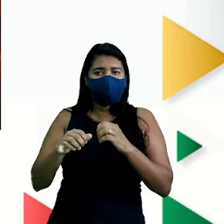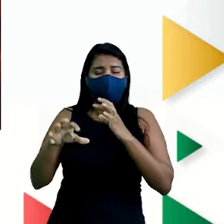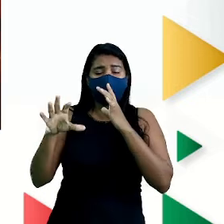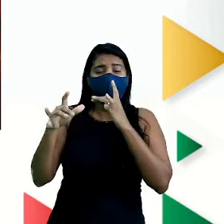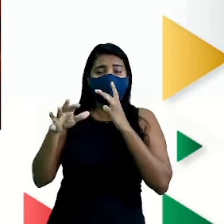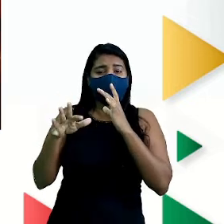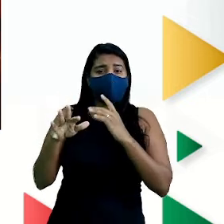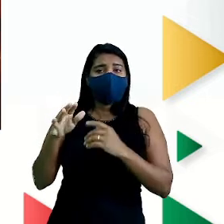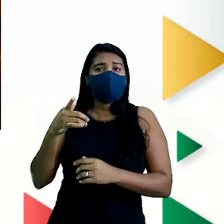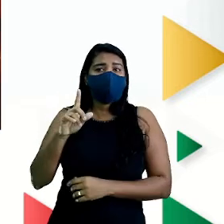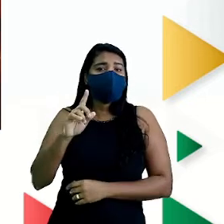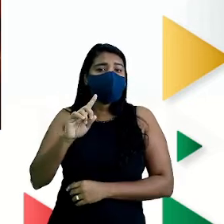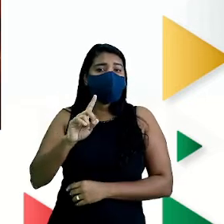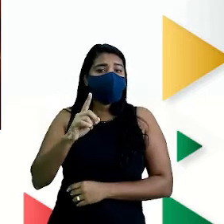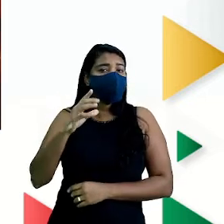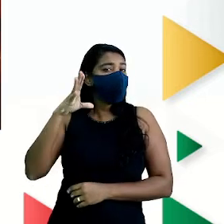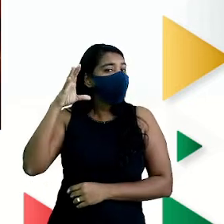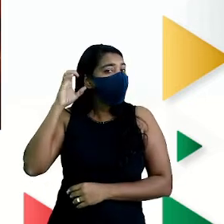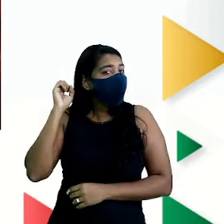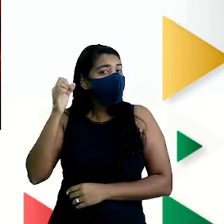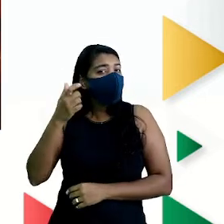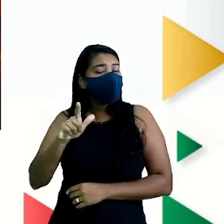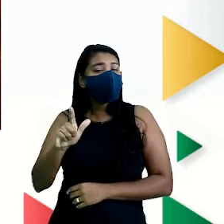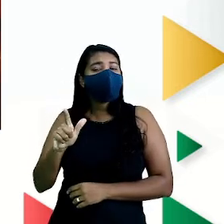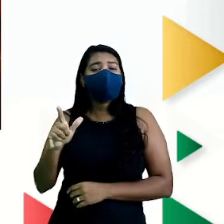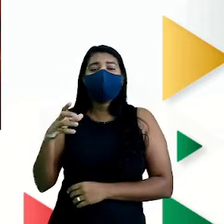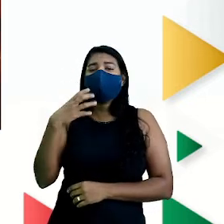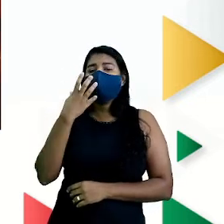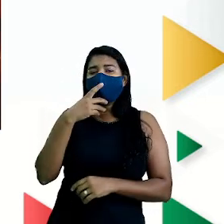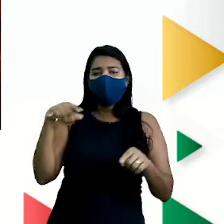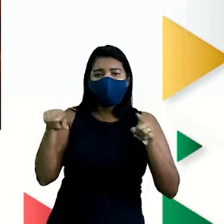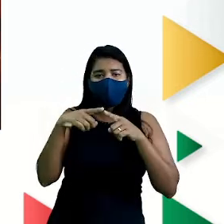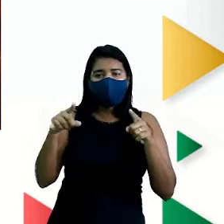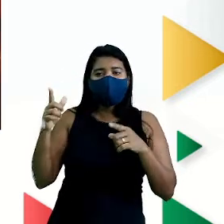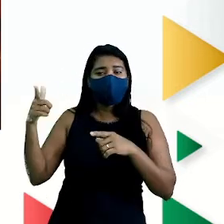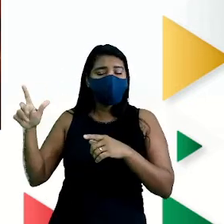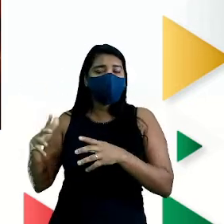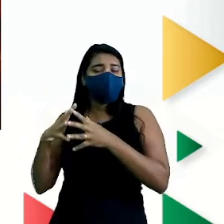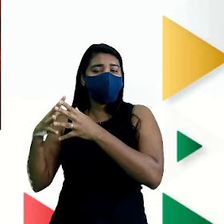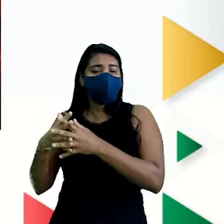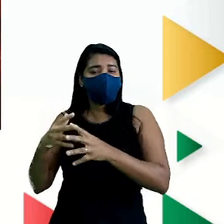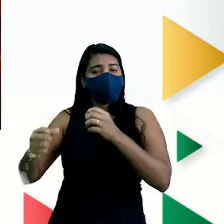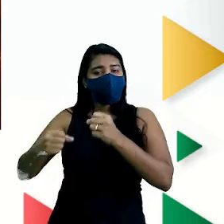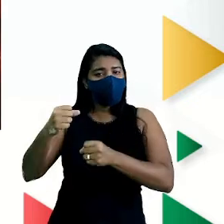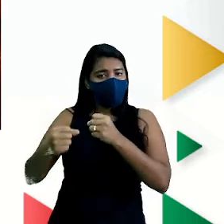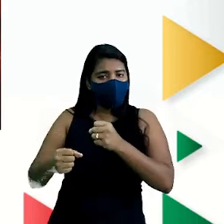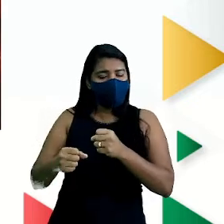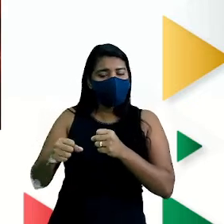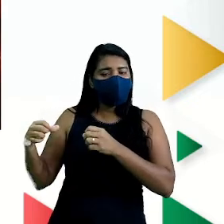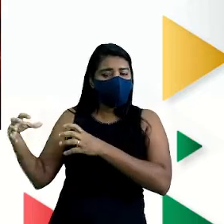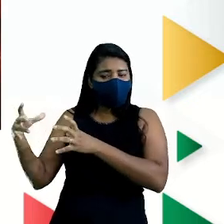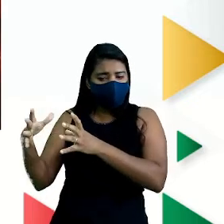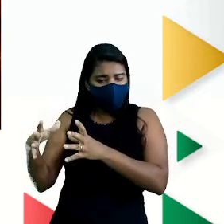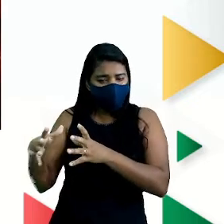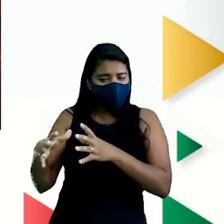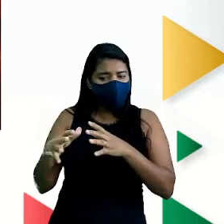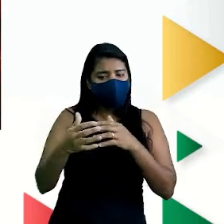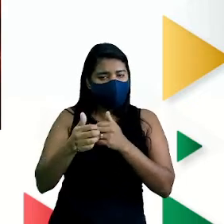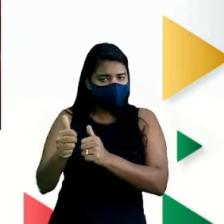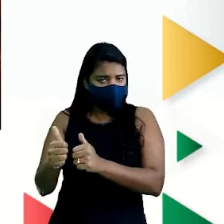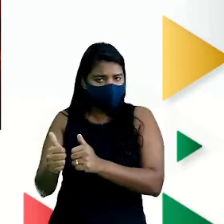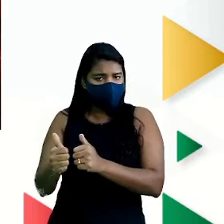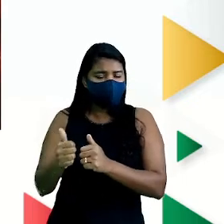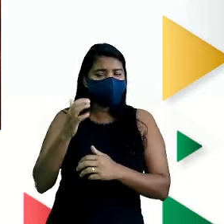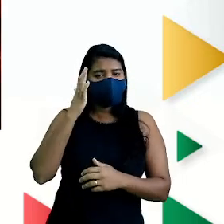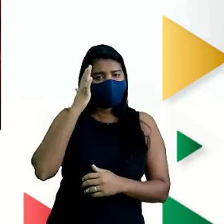bloco não fiquem escutando, né, o bloco rival, né? Então, eles têm justamente essa intenção, né, finalidade